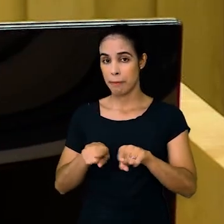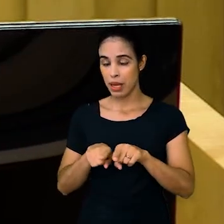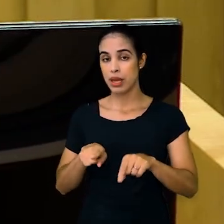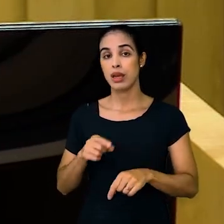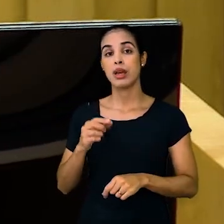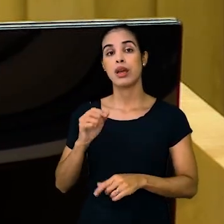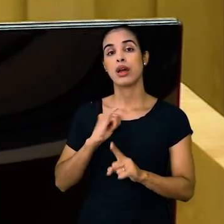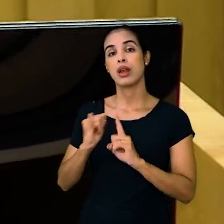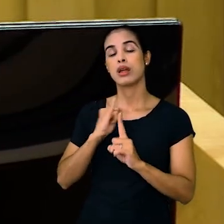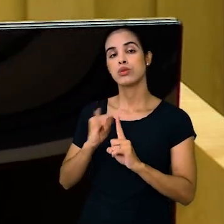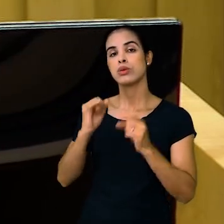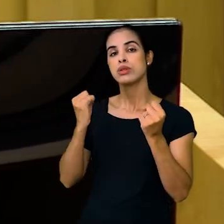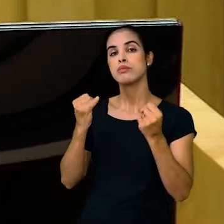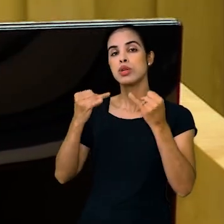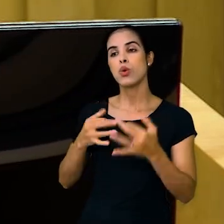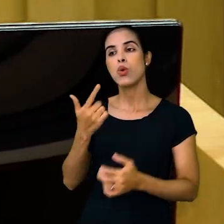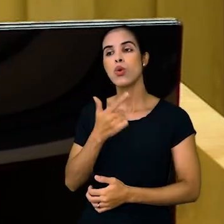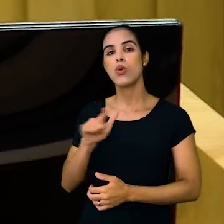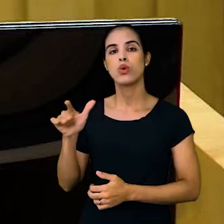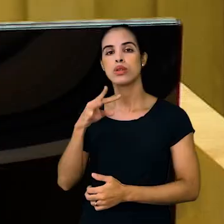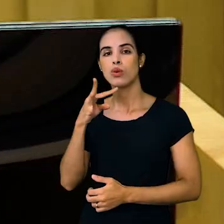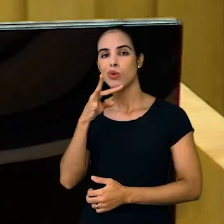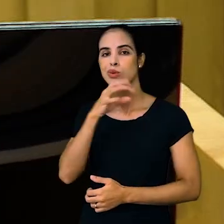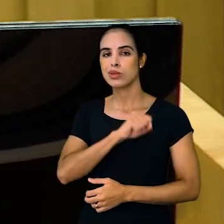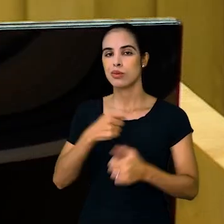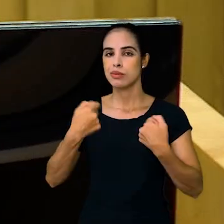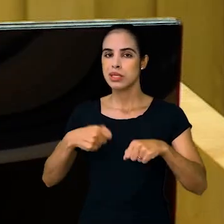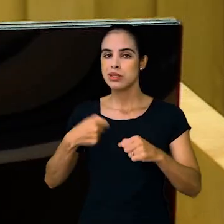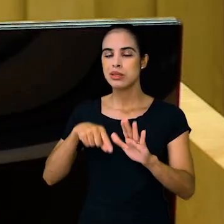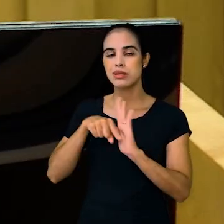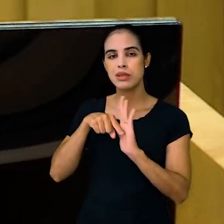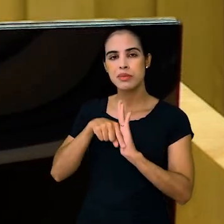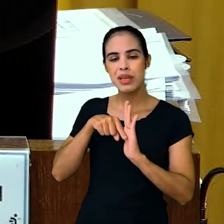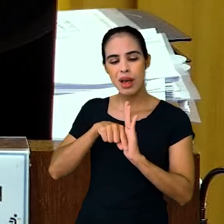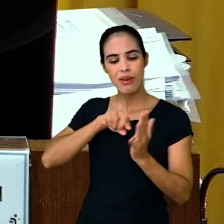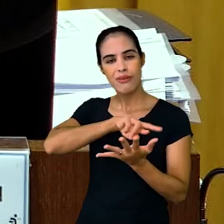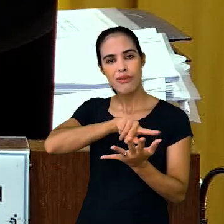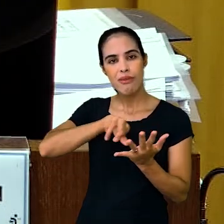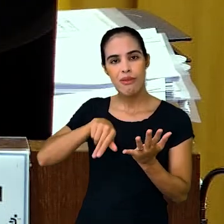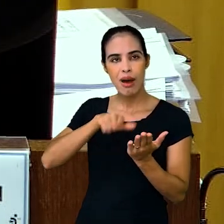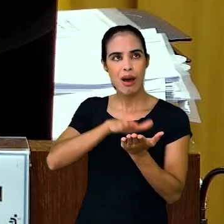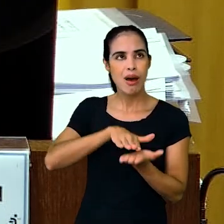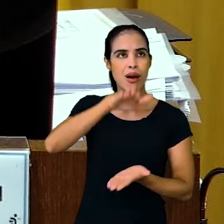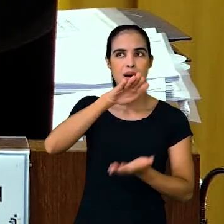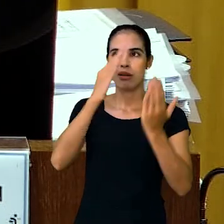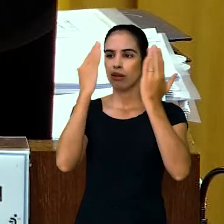ainda que, para chegar a outra conclusão, seria necessário reavaliar